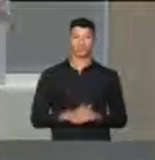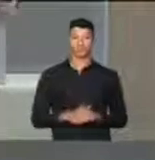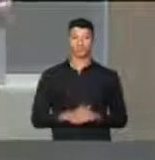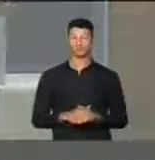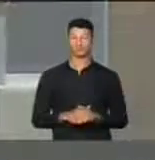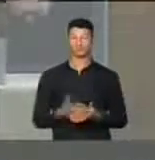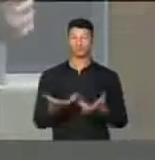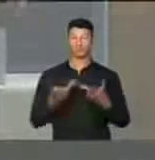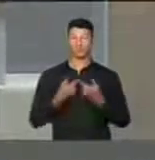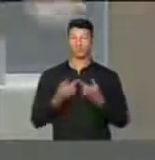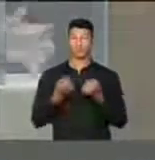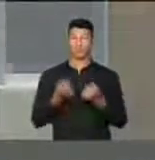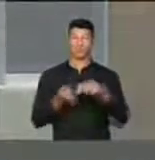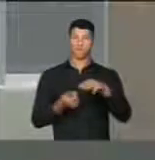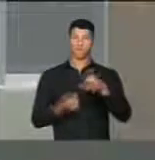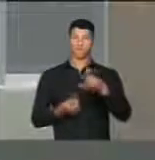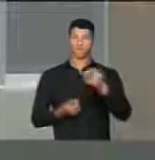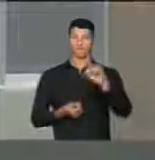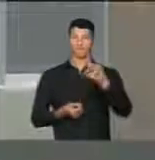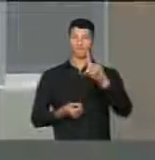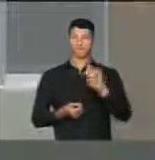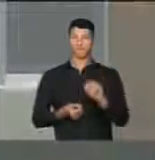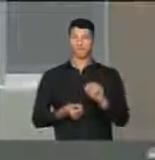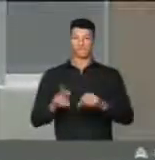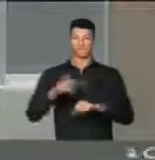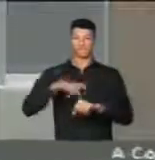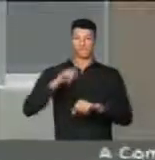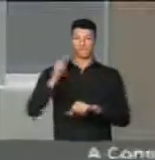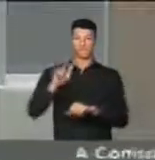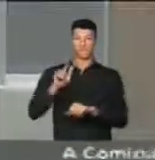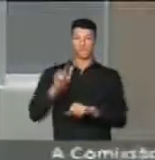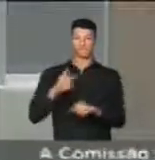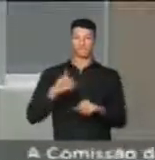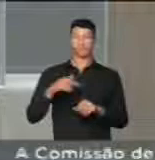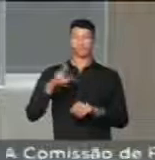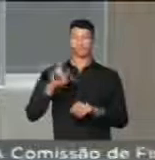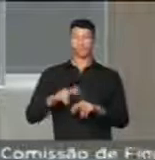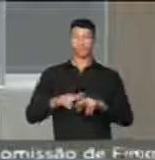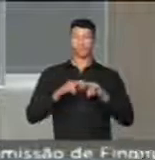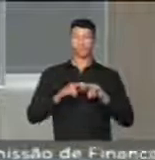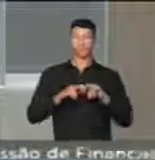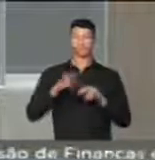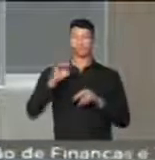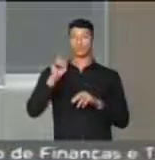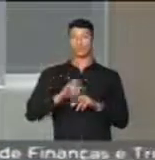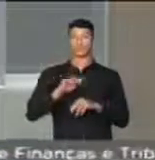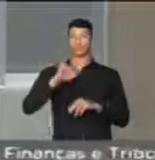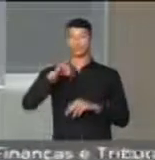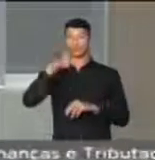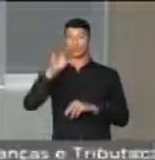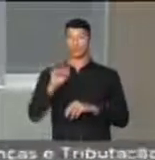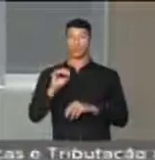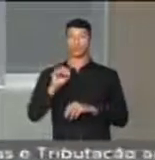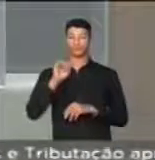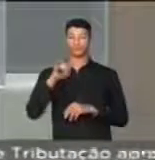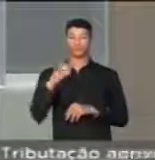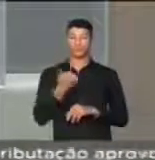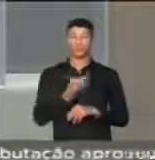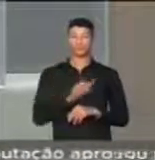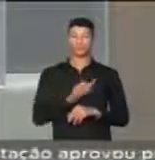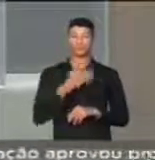atrativos financeiros do mercado especulativo internacional, em razão das altas taxas de juros, se